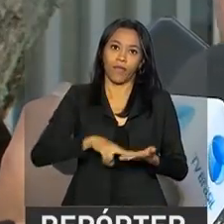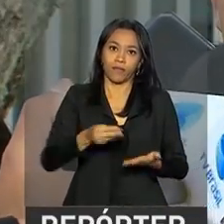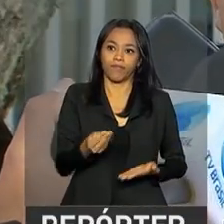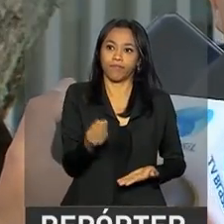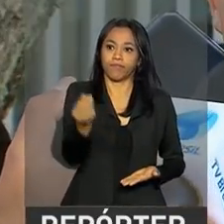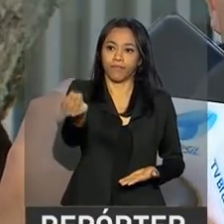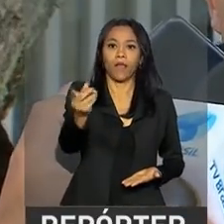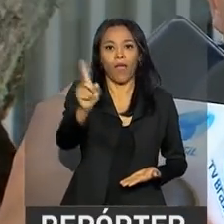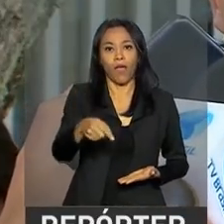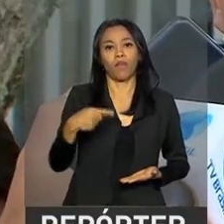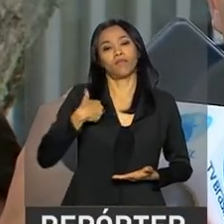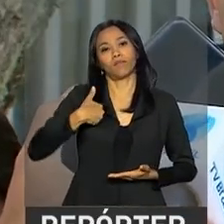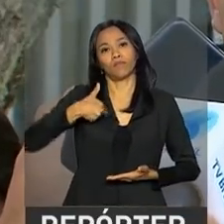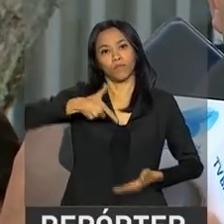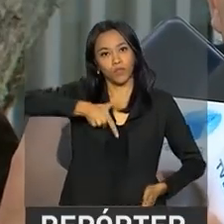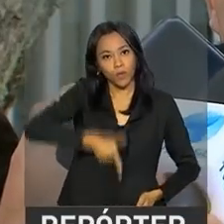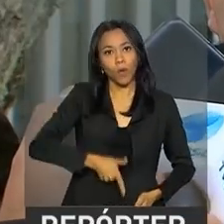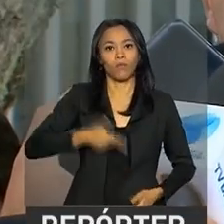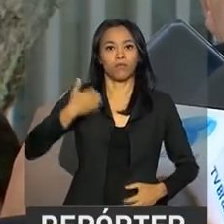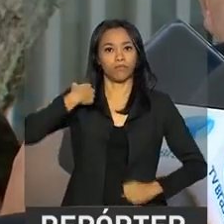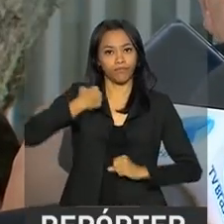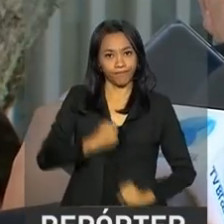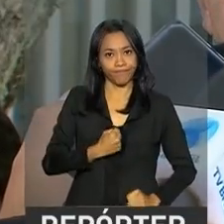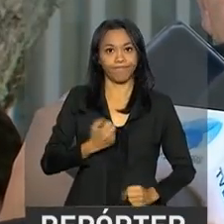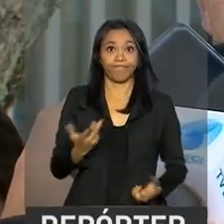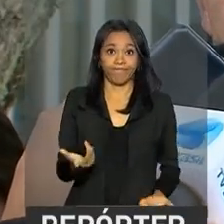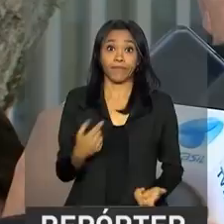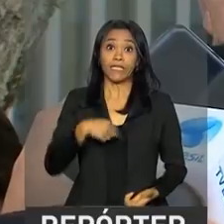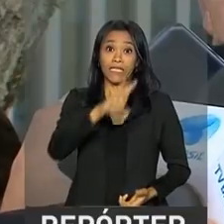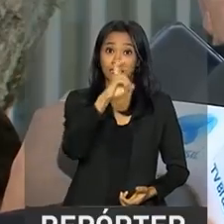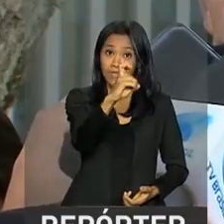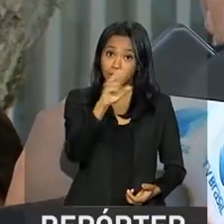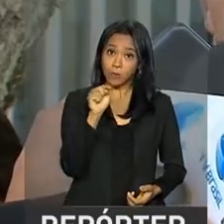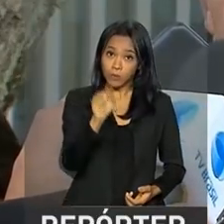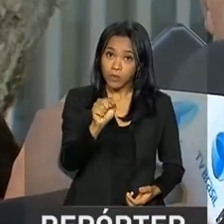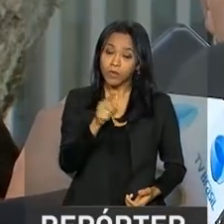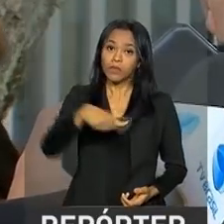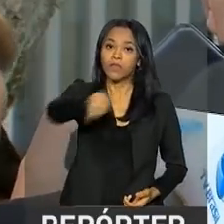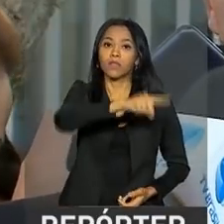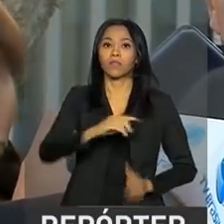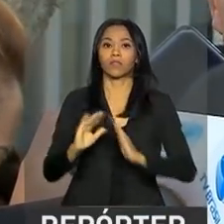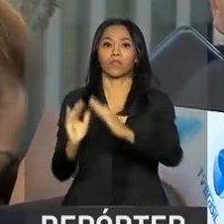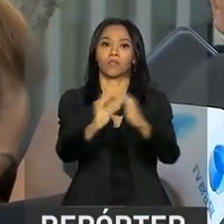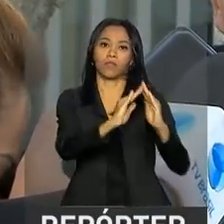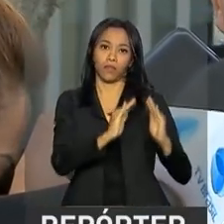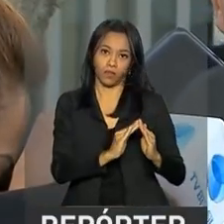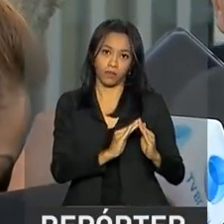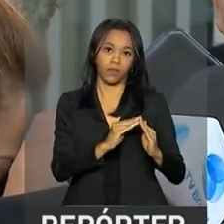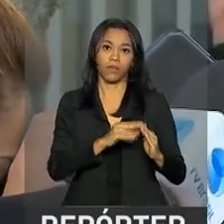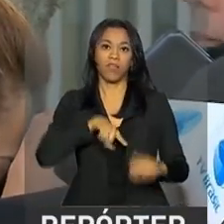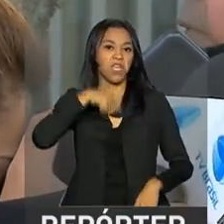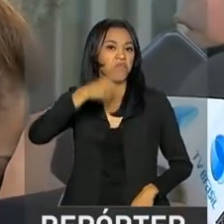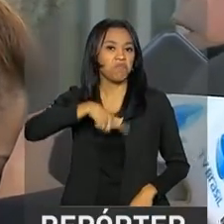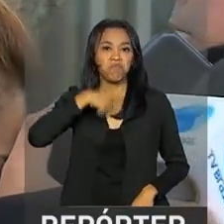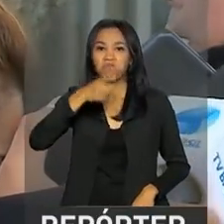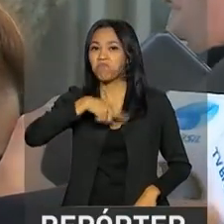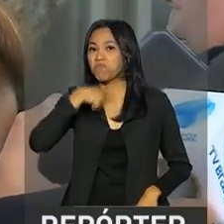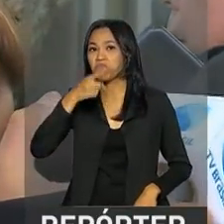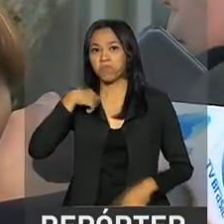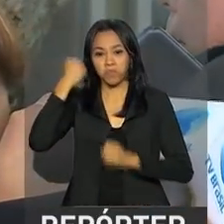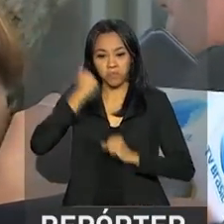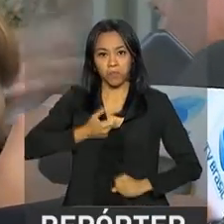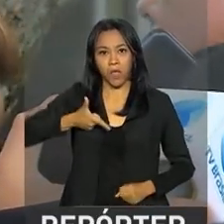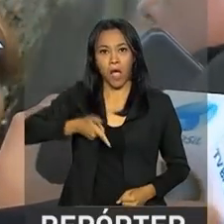com escolta armada e em 5 mil desses domicílios nem com escolta armada é